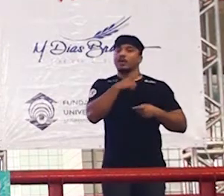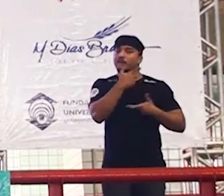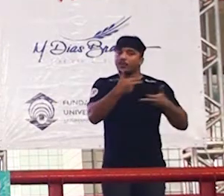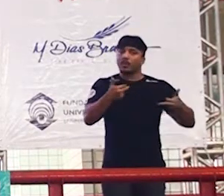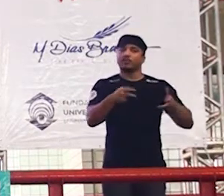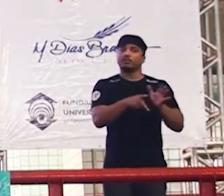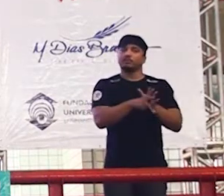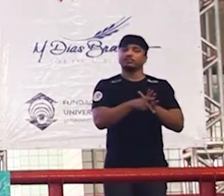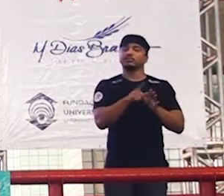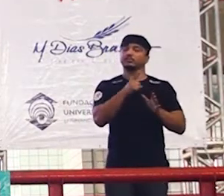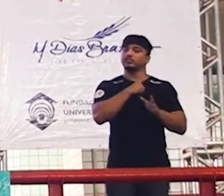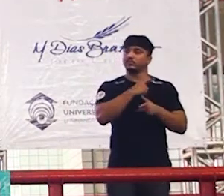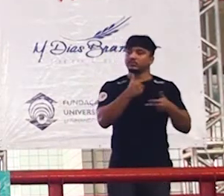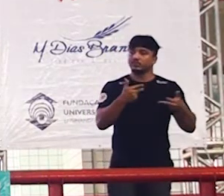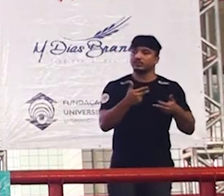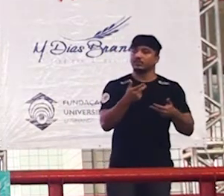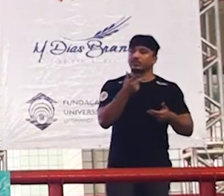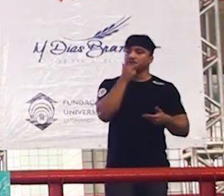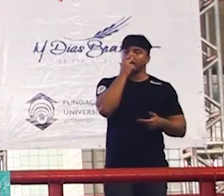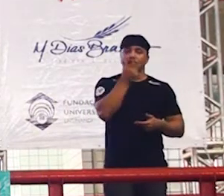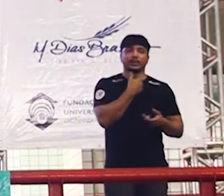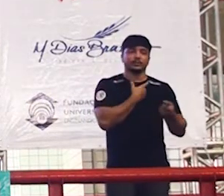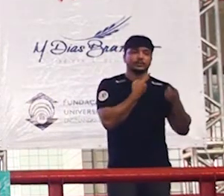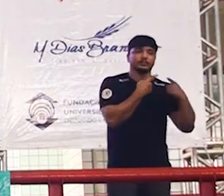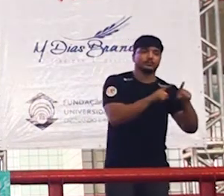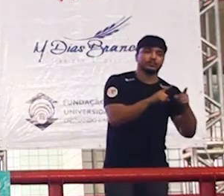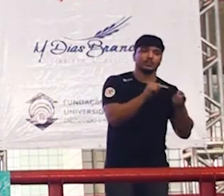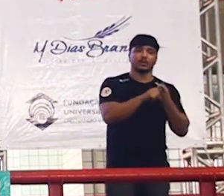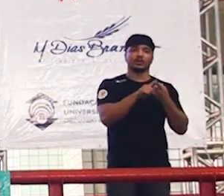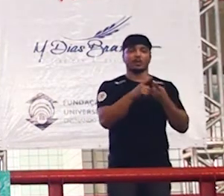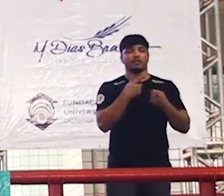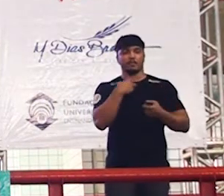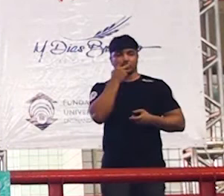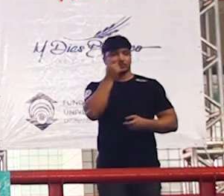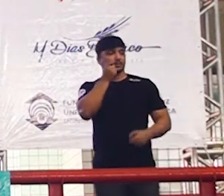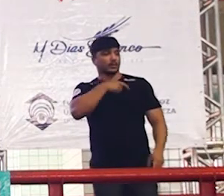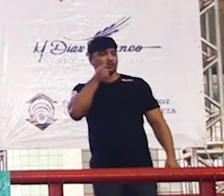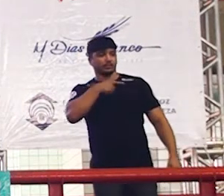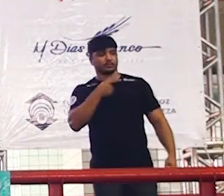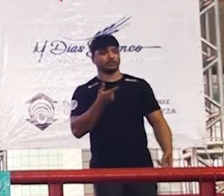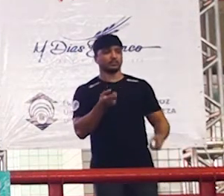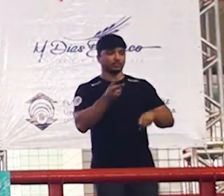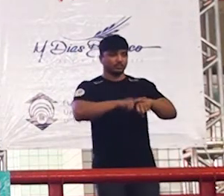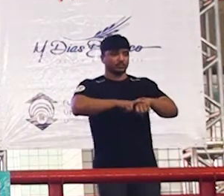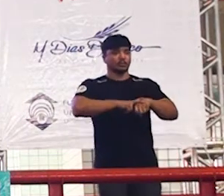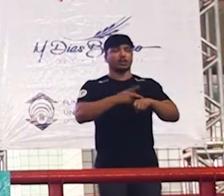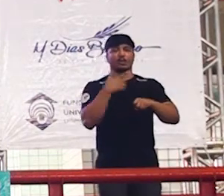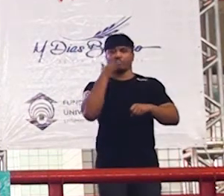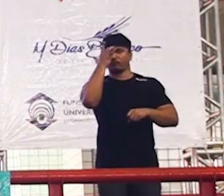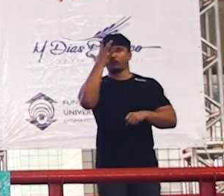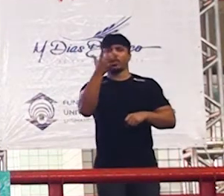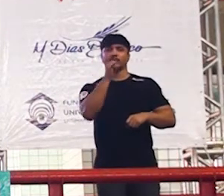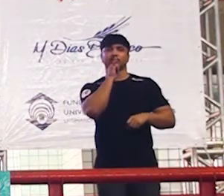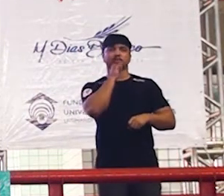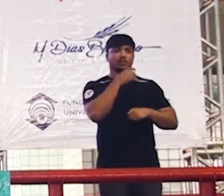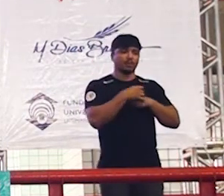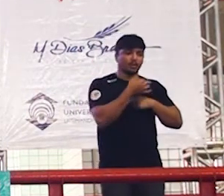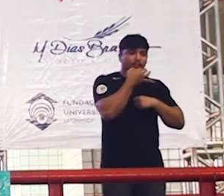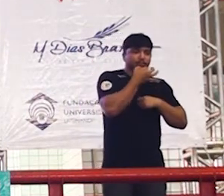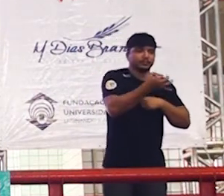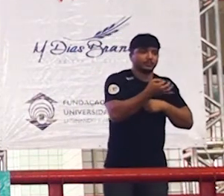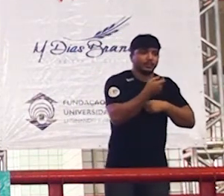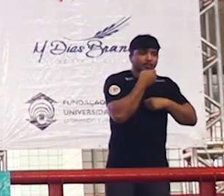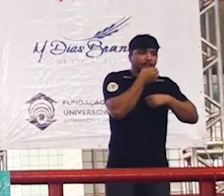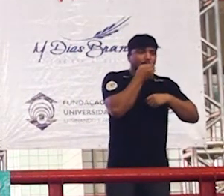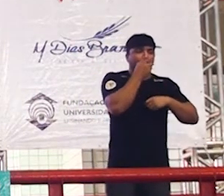mesmo tempo uma ferramenta de crítica e de humor. É fácil eu criticar usando